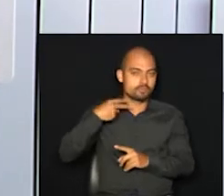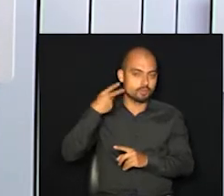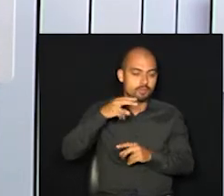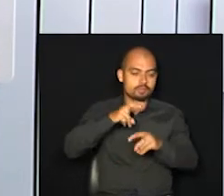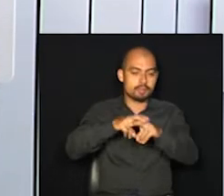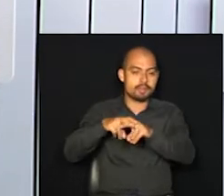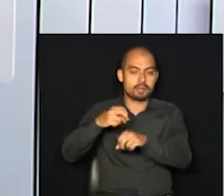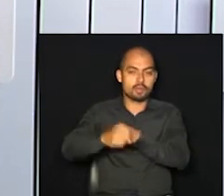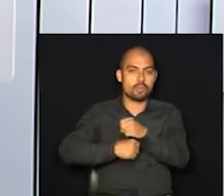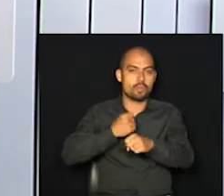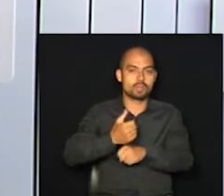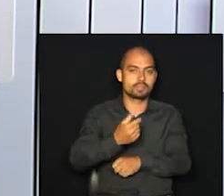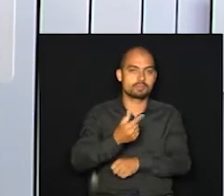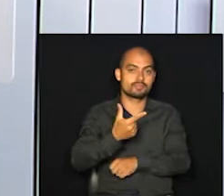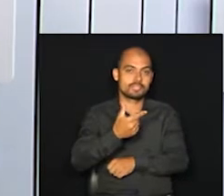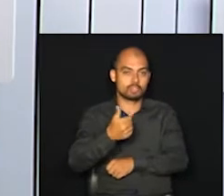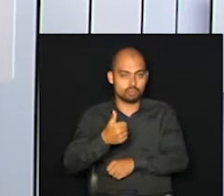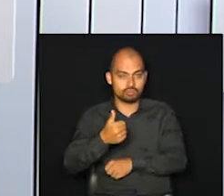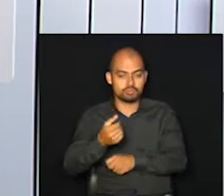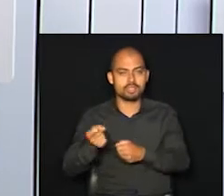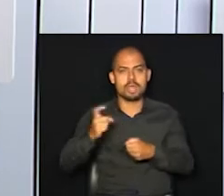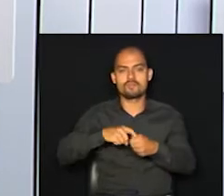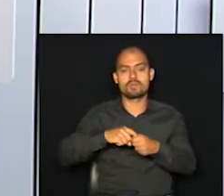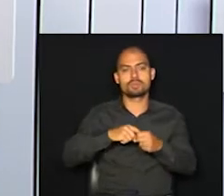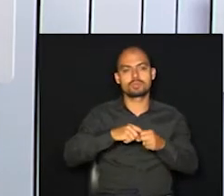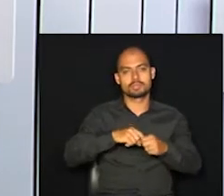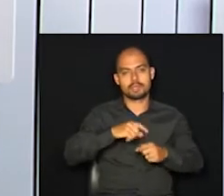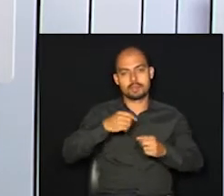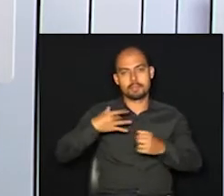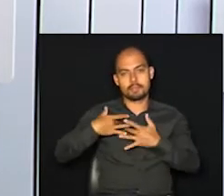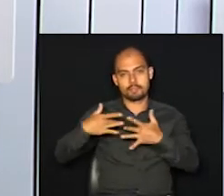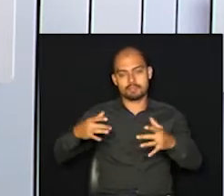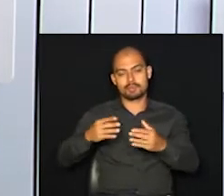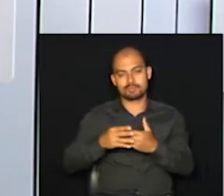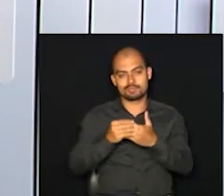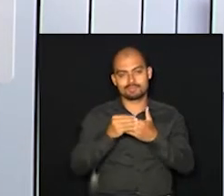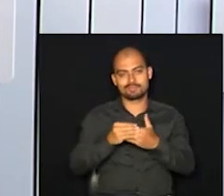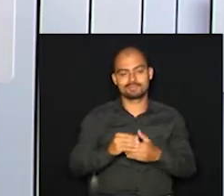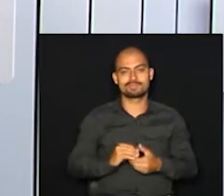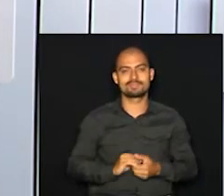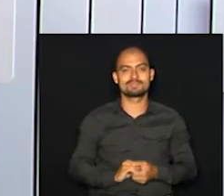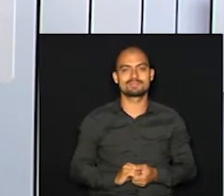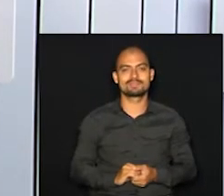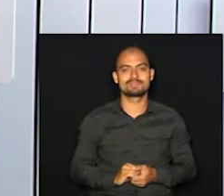Legislativo a partir de 2021 e na volta ao quadro Mãos Solidárias.